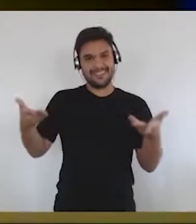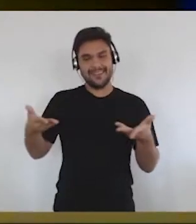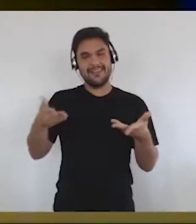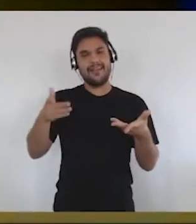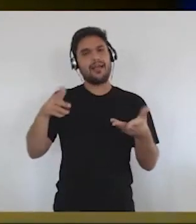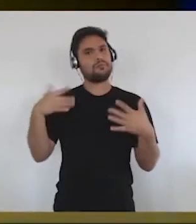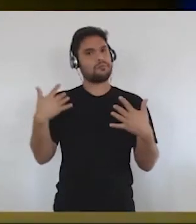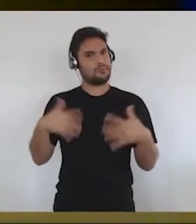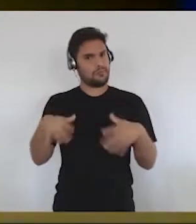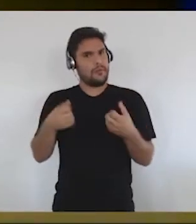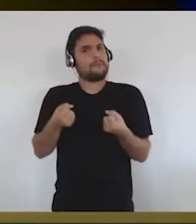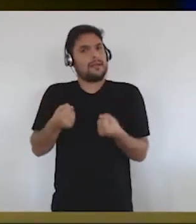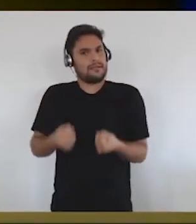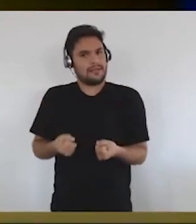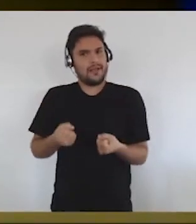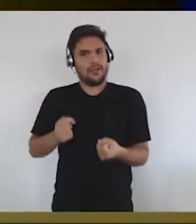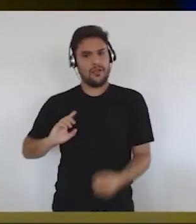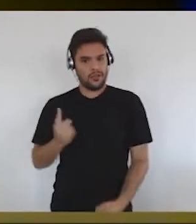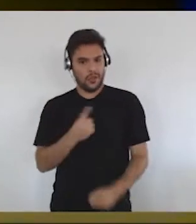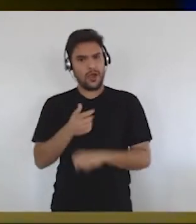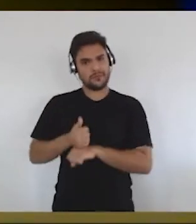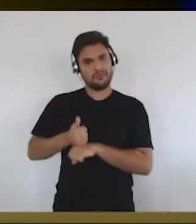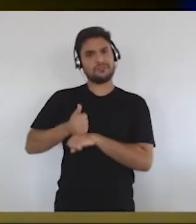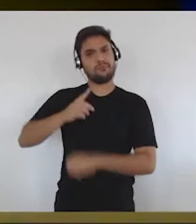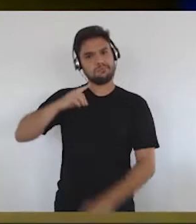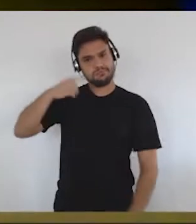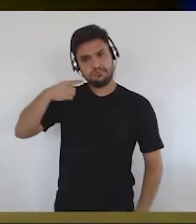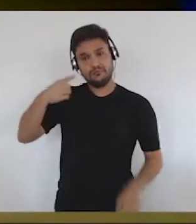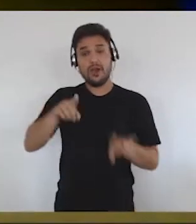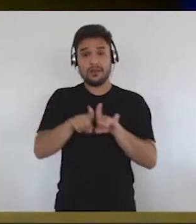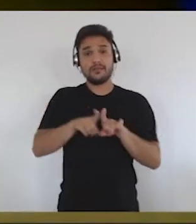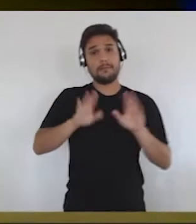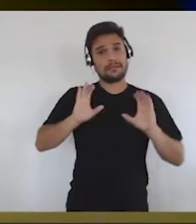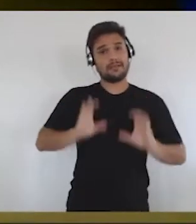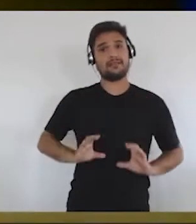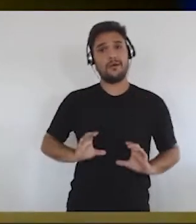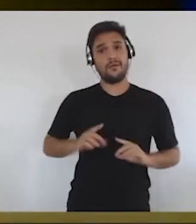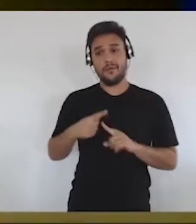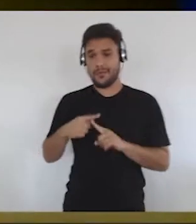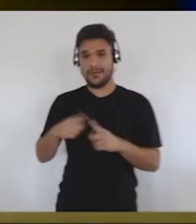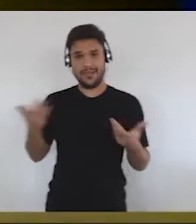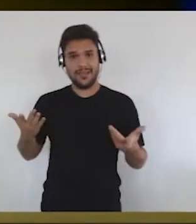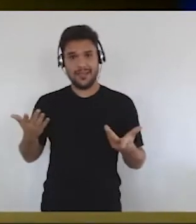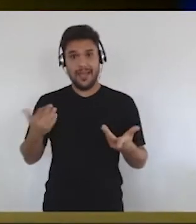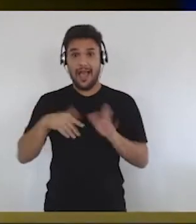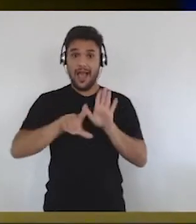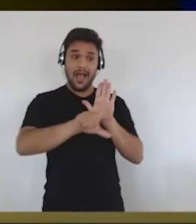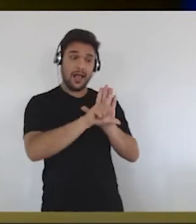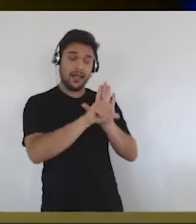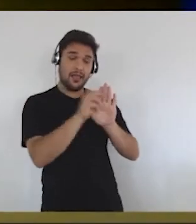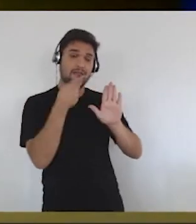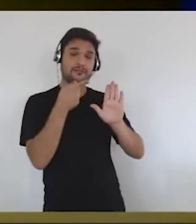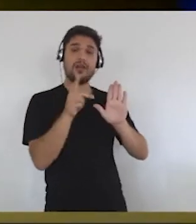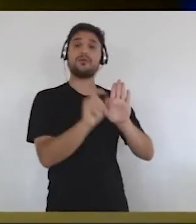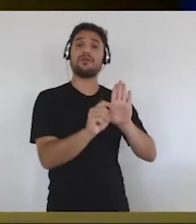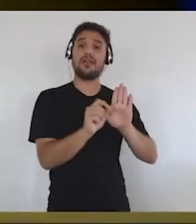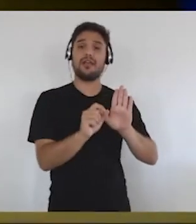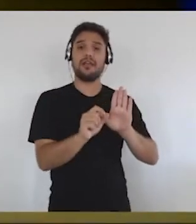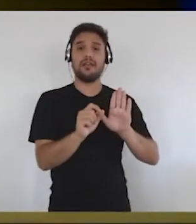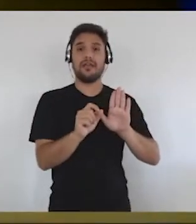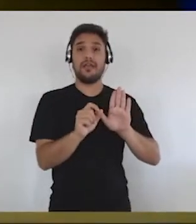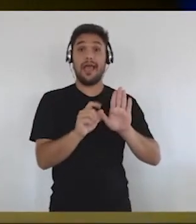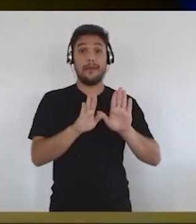muito caro, enquanto advogados e enquanto cidadãos. Isso porque, conforme determina a lei, são